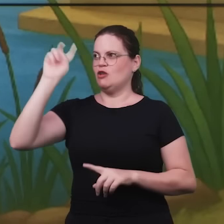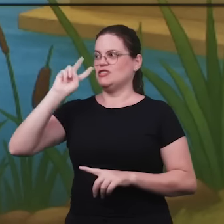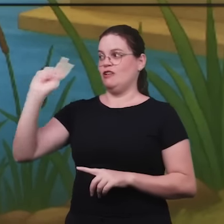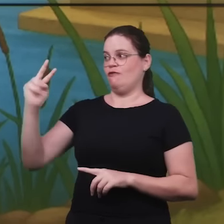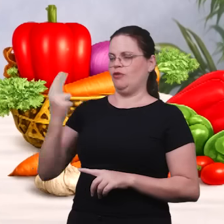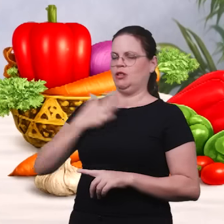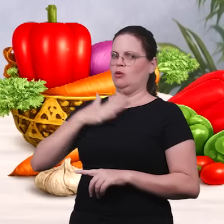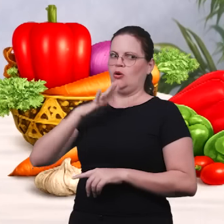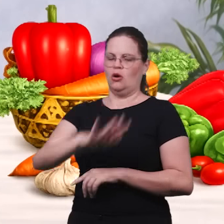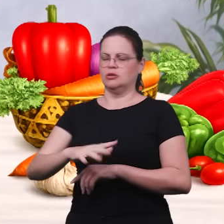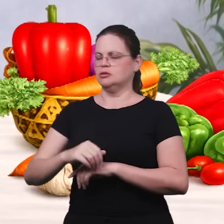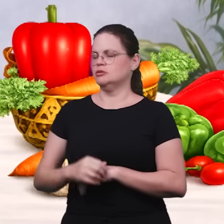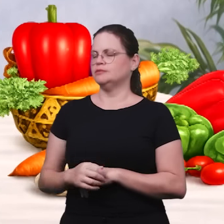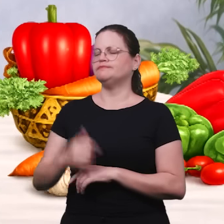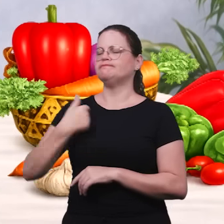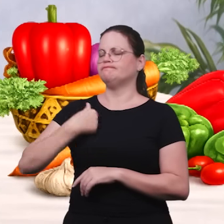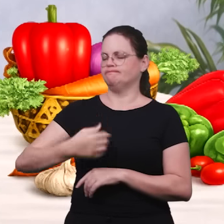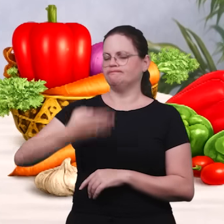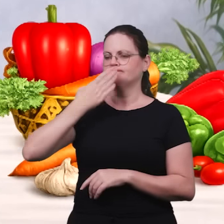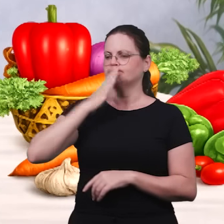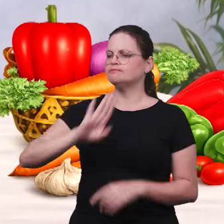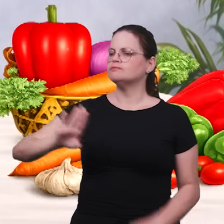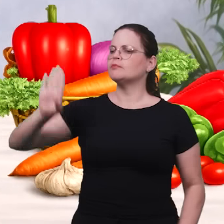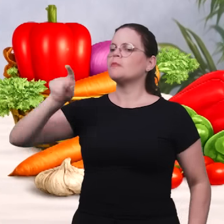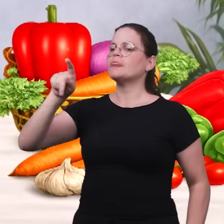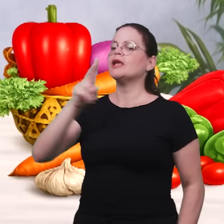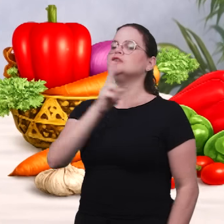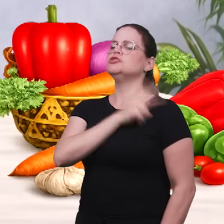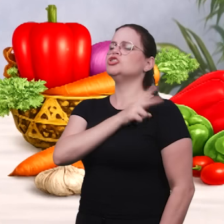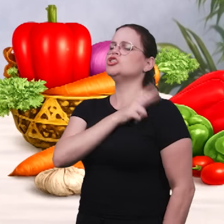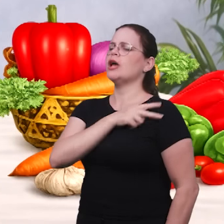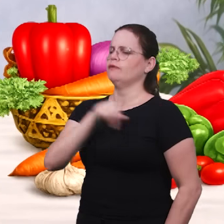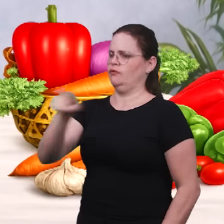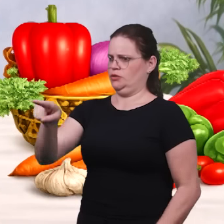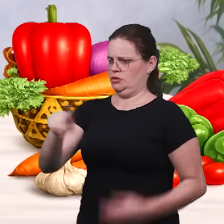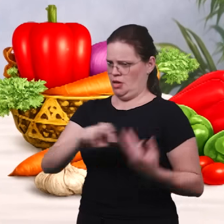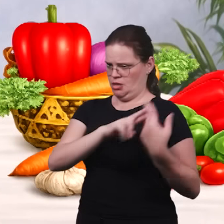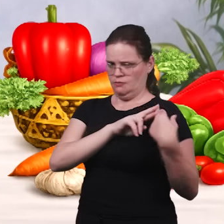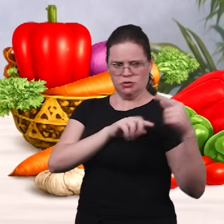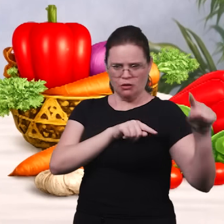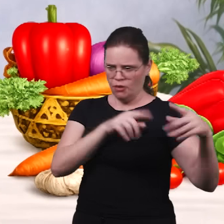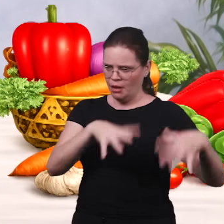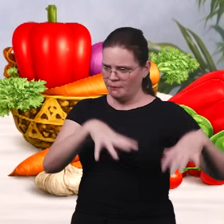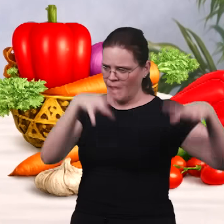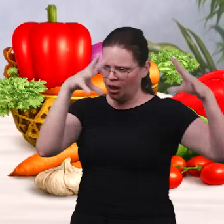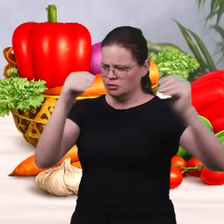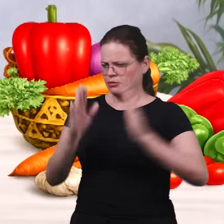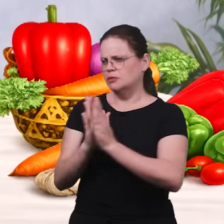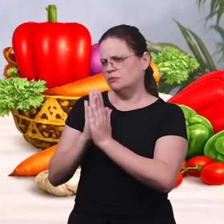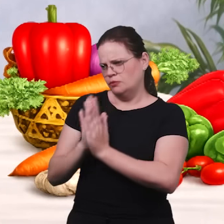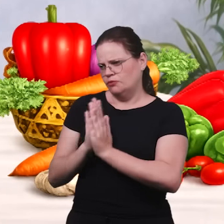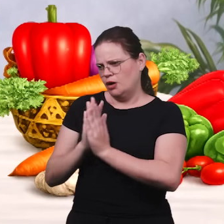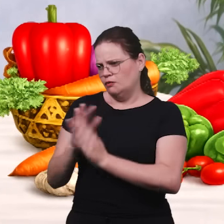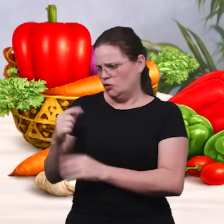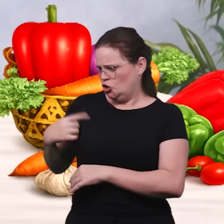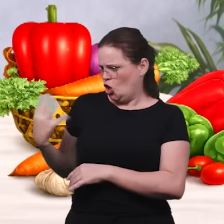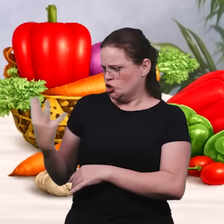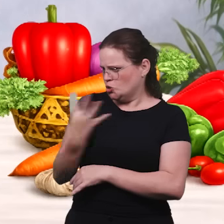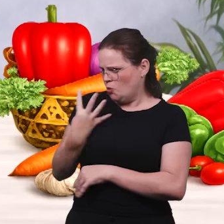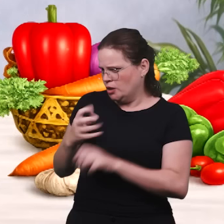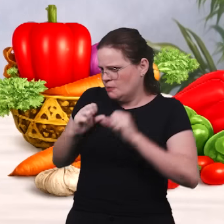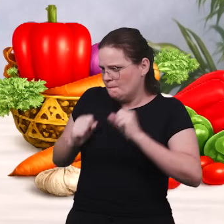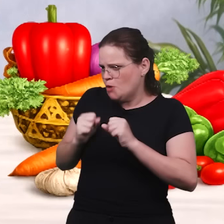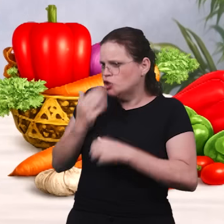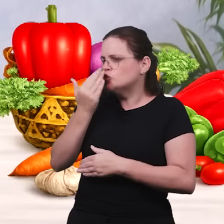uma proposta a Aspenaz, o responsável pelo palácio. Pediu que ele e seus amigos